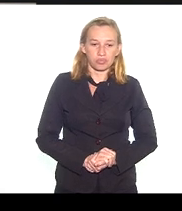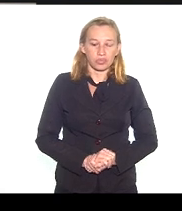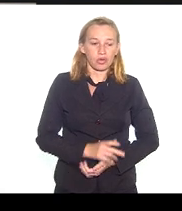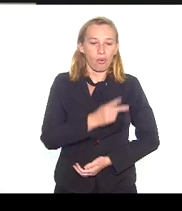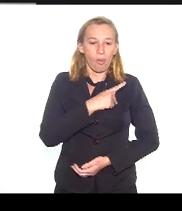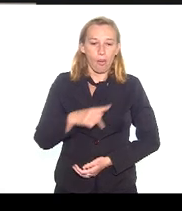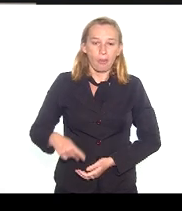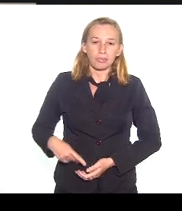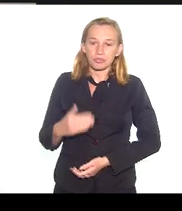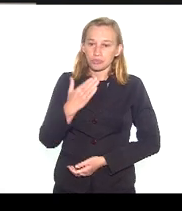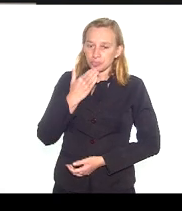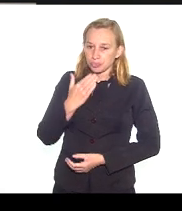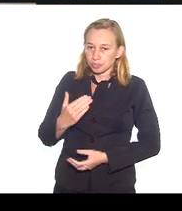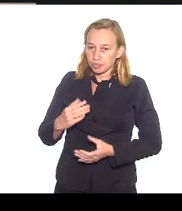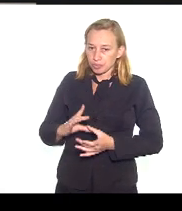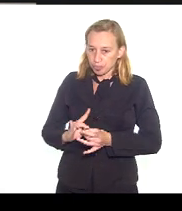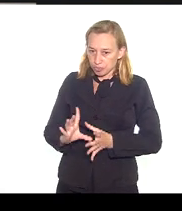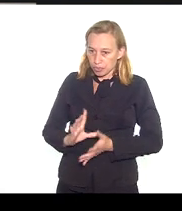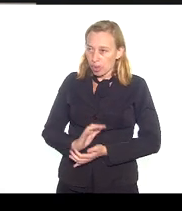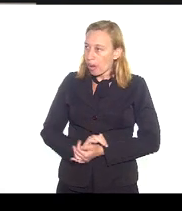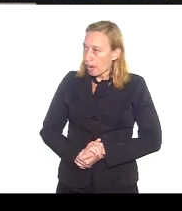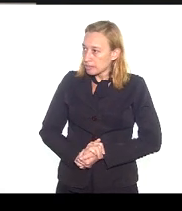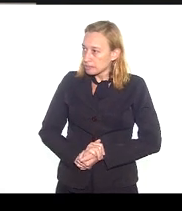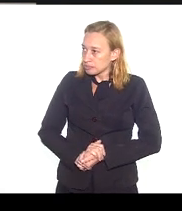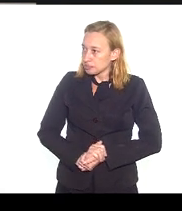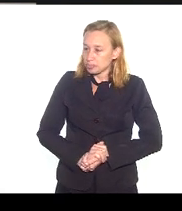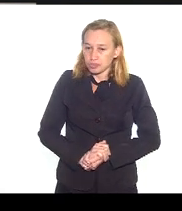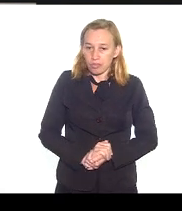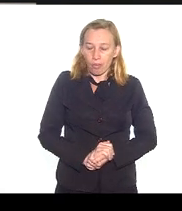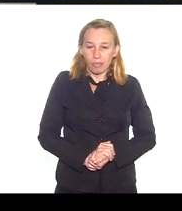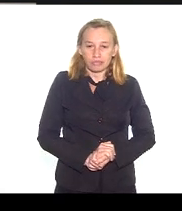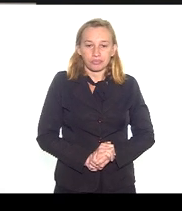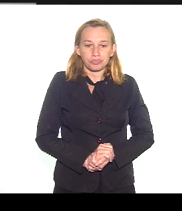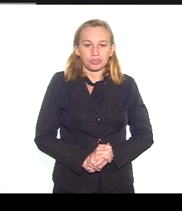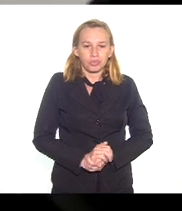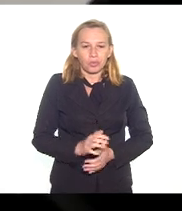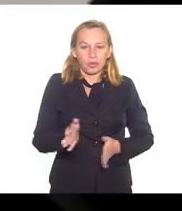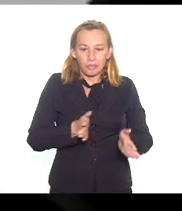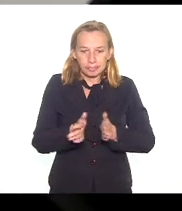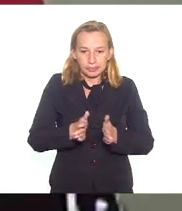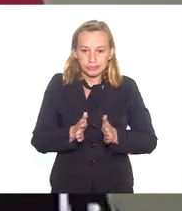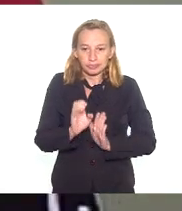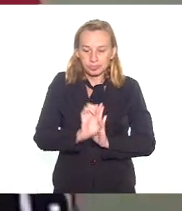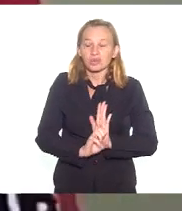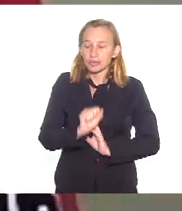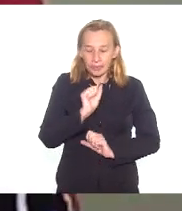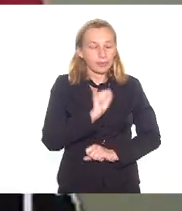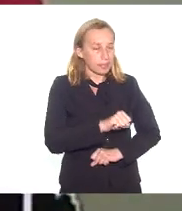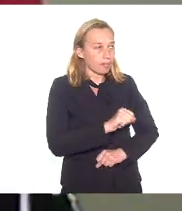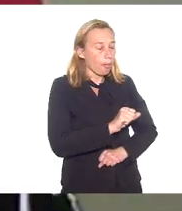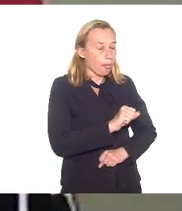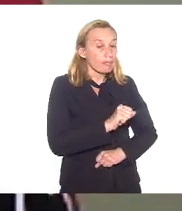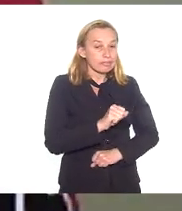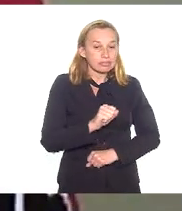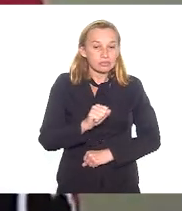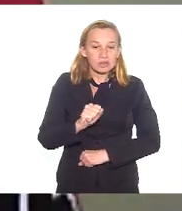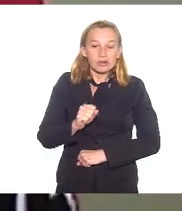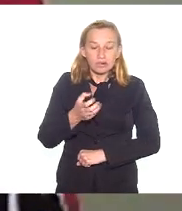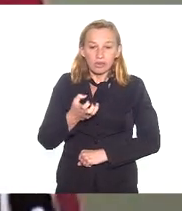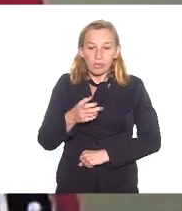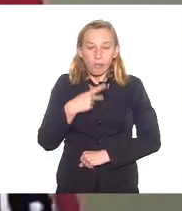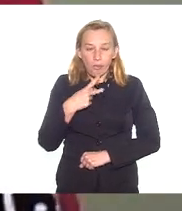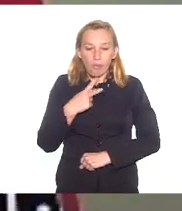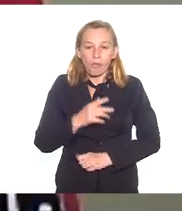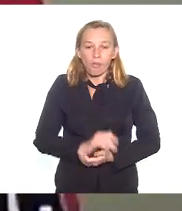Presidente, o senhor me permite? Vossa Excelência teve acesso à emenda da deputada Zeidan? Tive sim, queria só fazer uma ponderação.